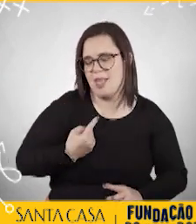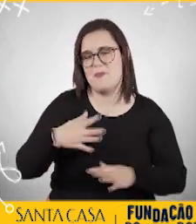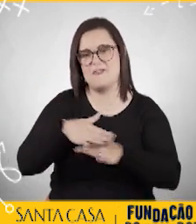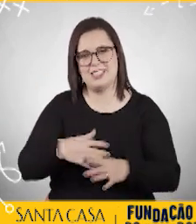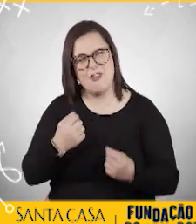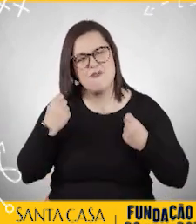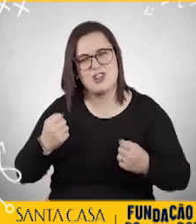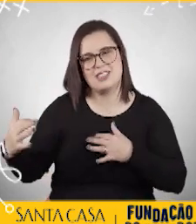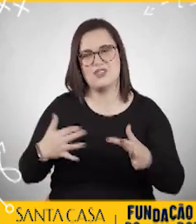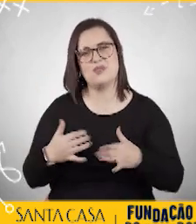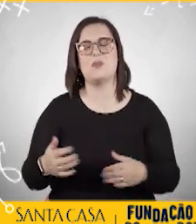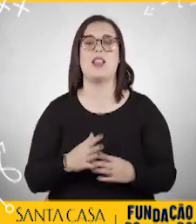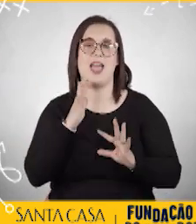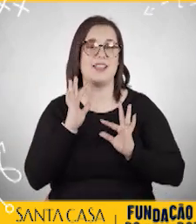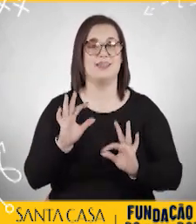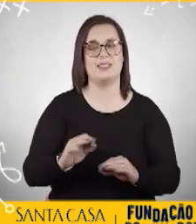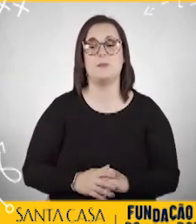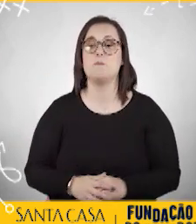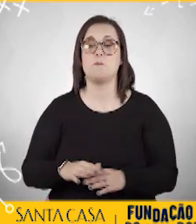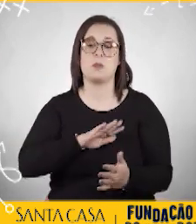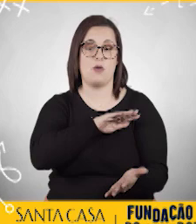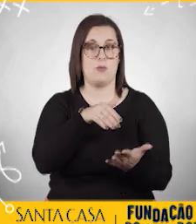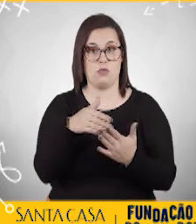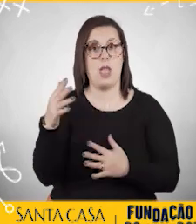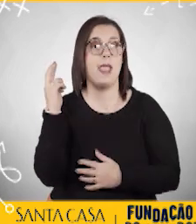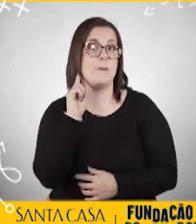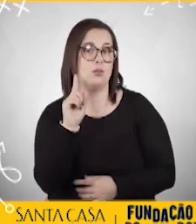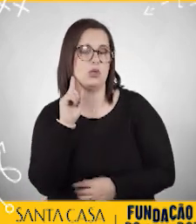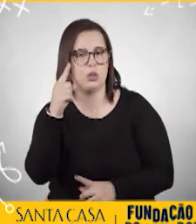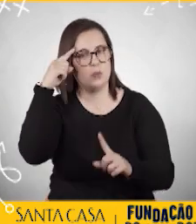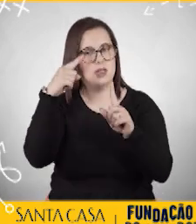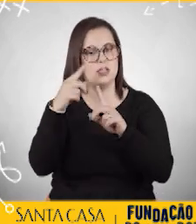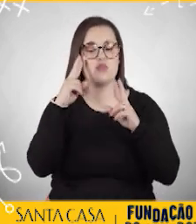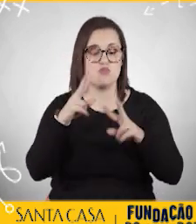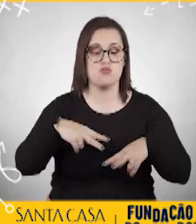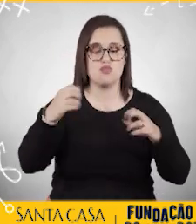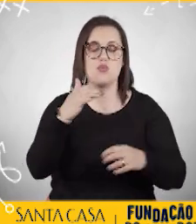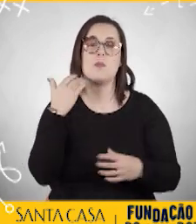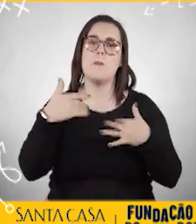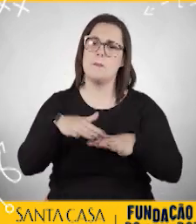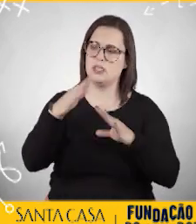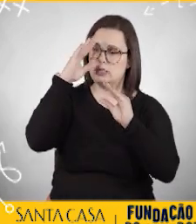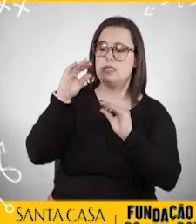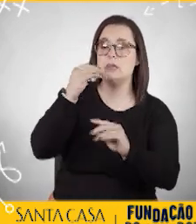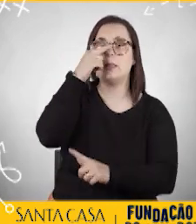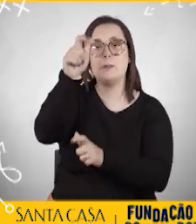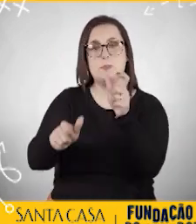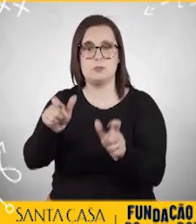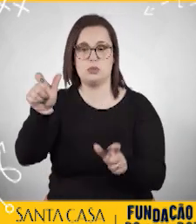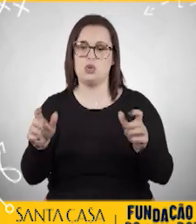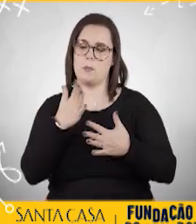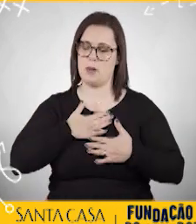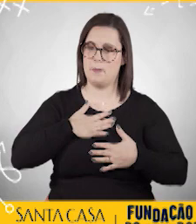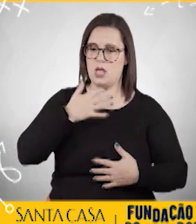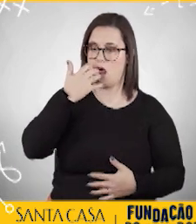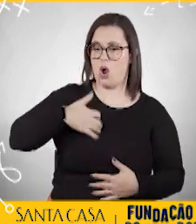É a força do futebol. A formação é importantíssima para se encontrar o talento, mas sobretudo formar cidadãos. Para mim é sempre